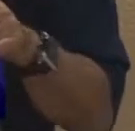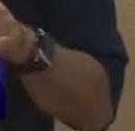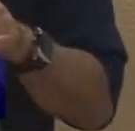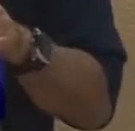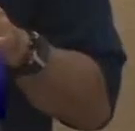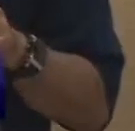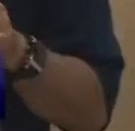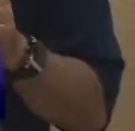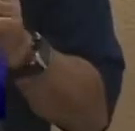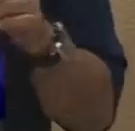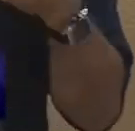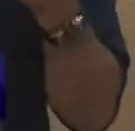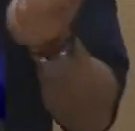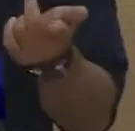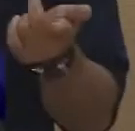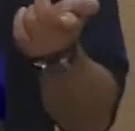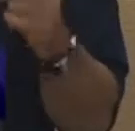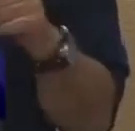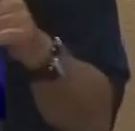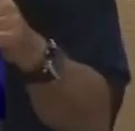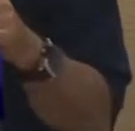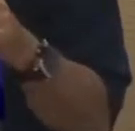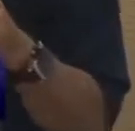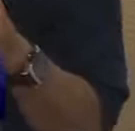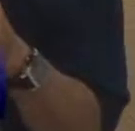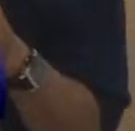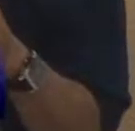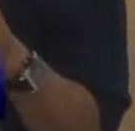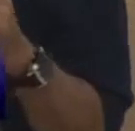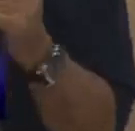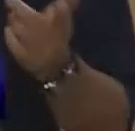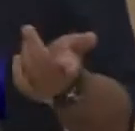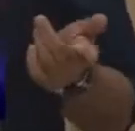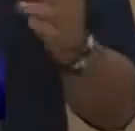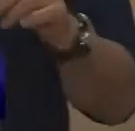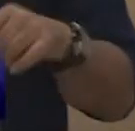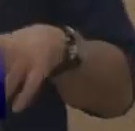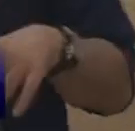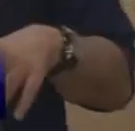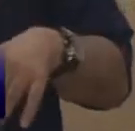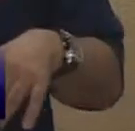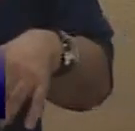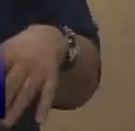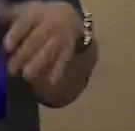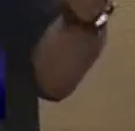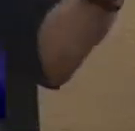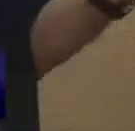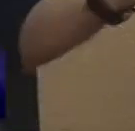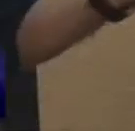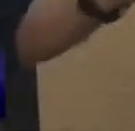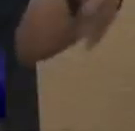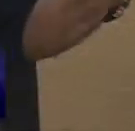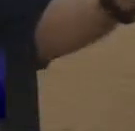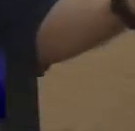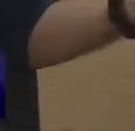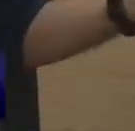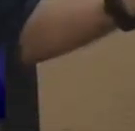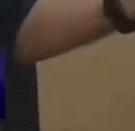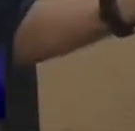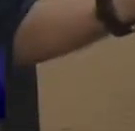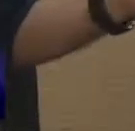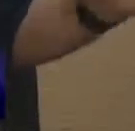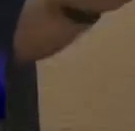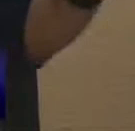foi uma modificação nessa lei que foi feita em 2012, seria para abertura de editais. Então o dinheiro vem mesmo